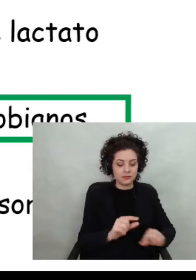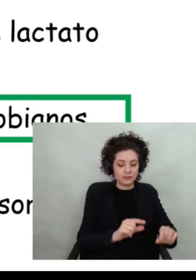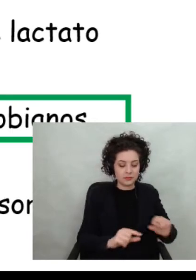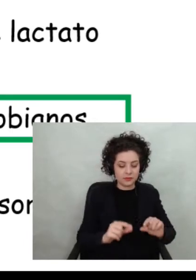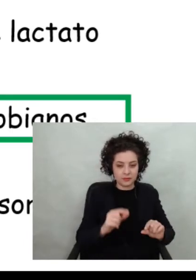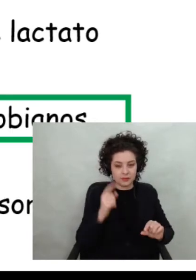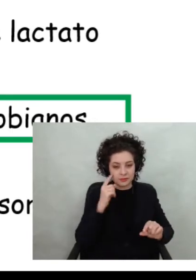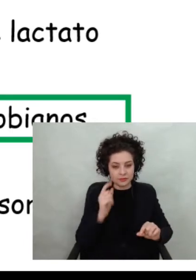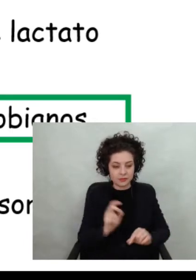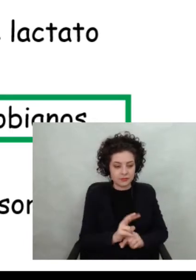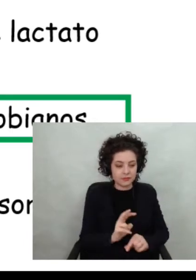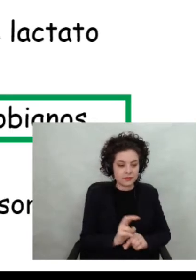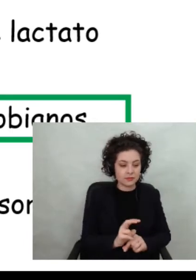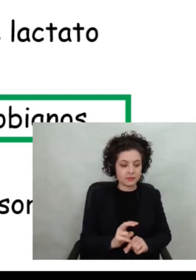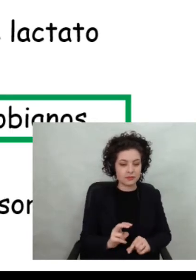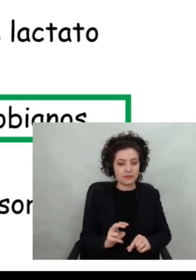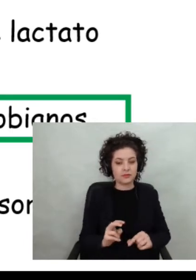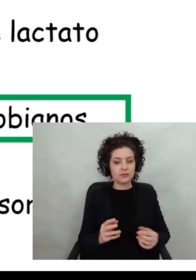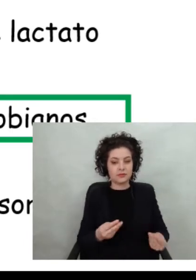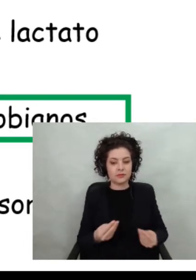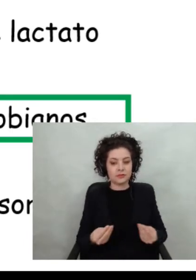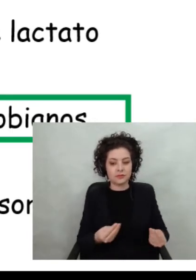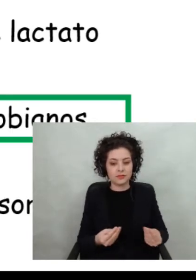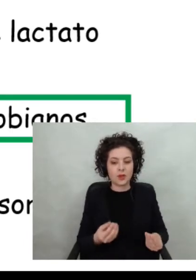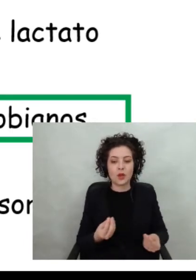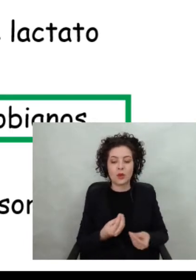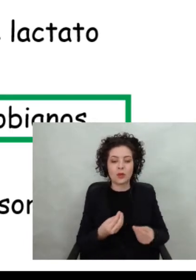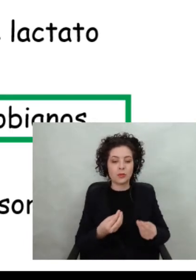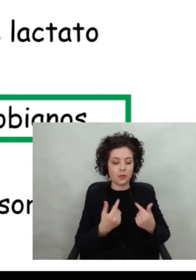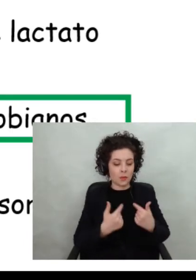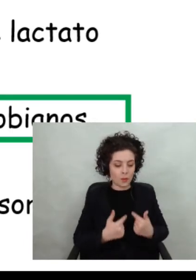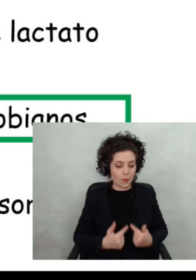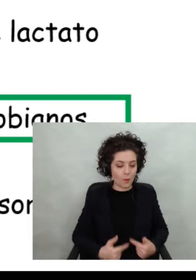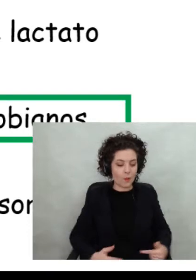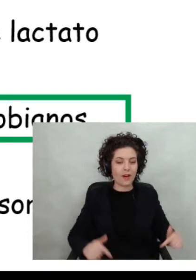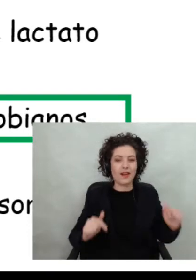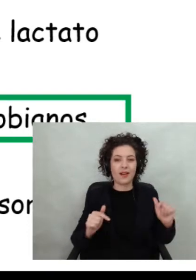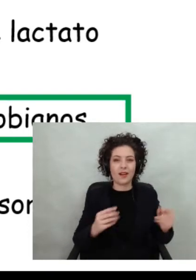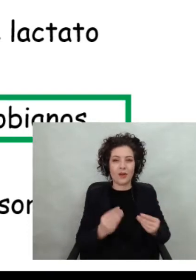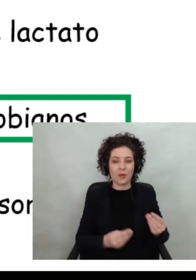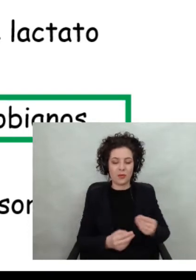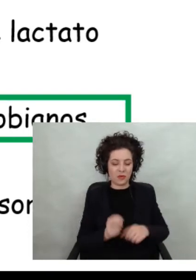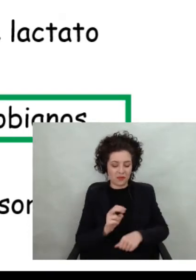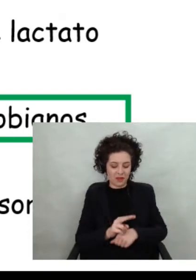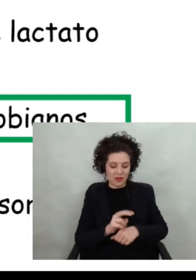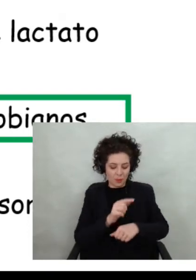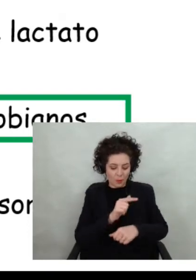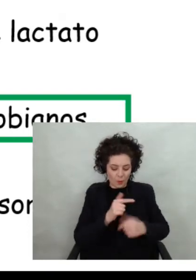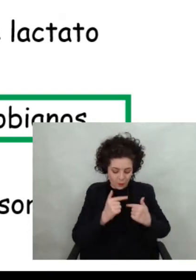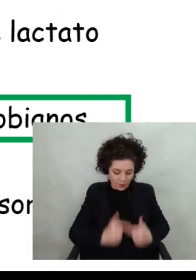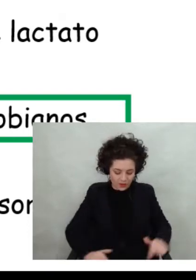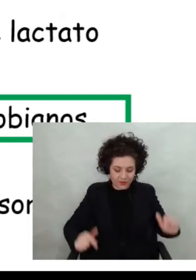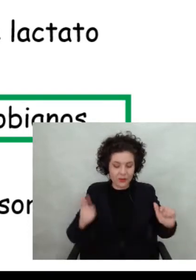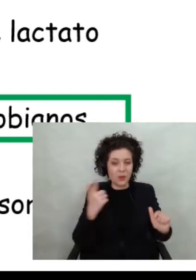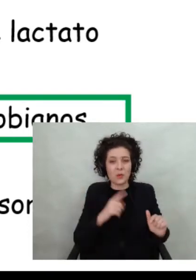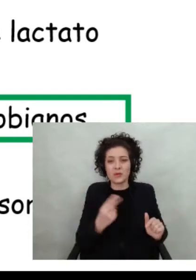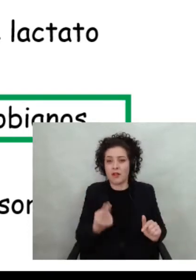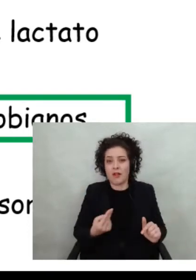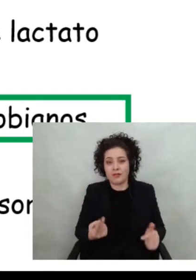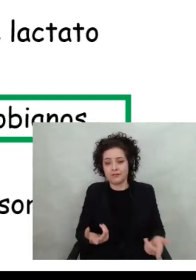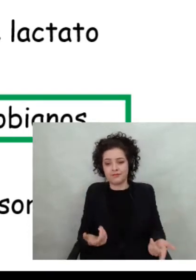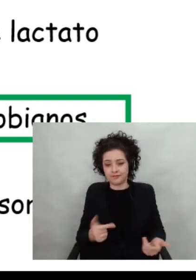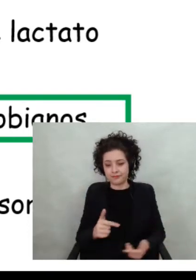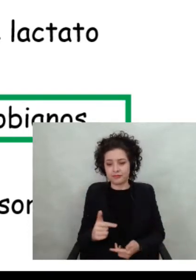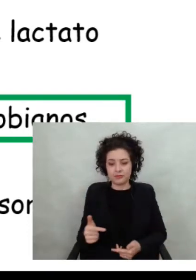antibiótico. Não estivesse neutralizando o agente agressor. E isso é algo que realmente precisamos